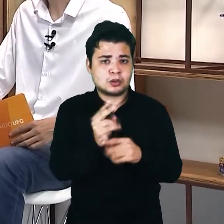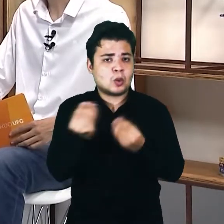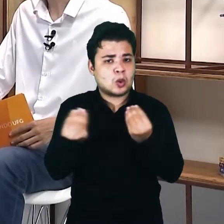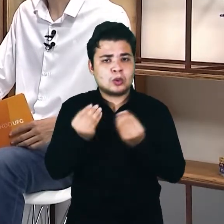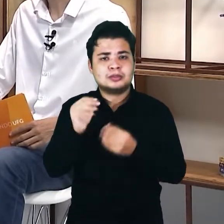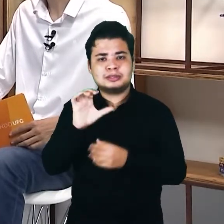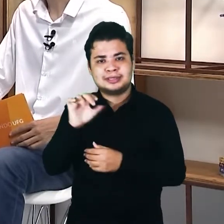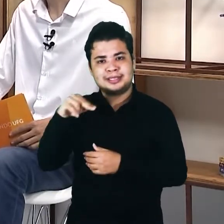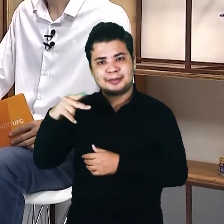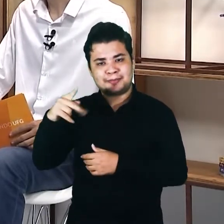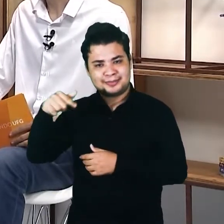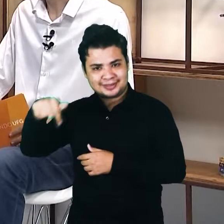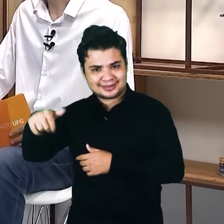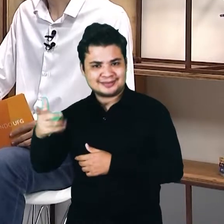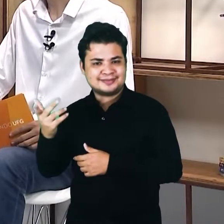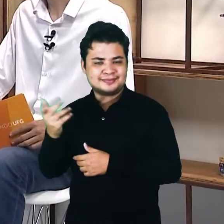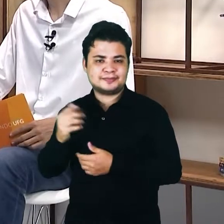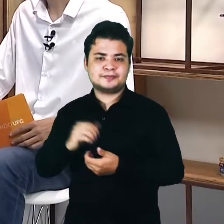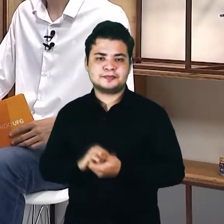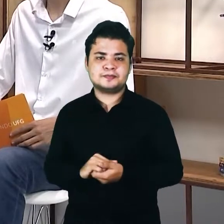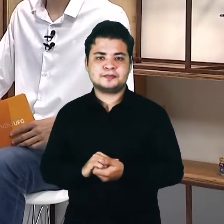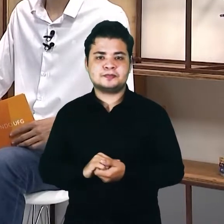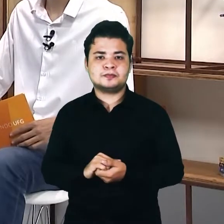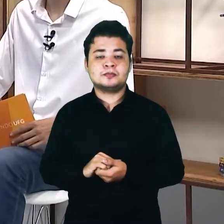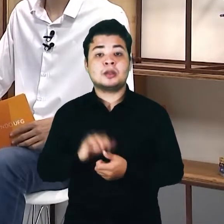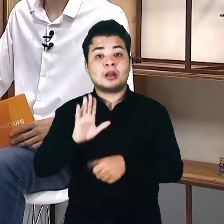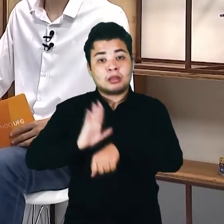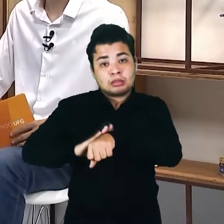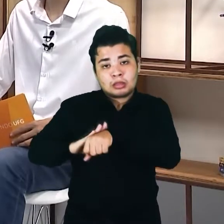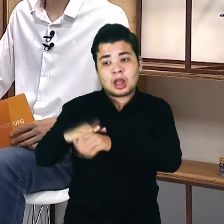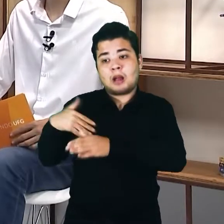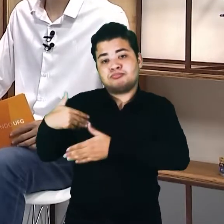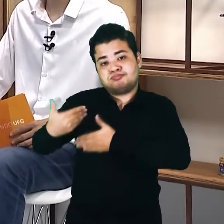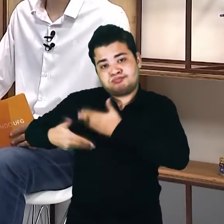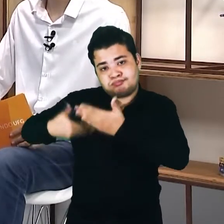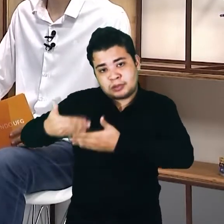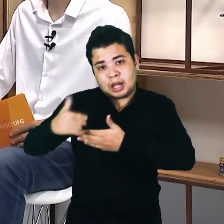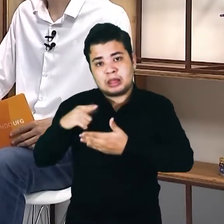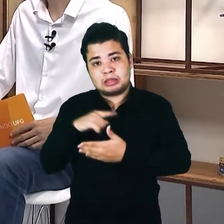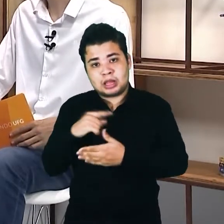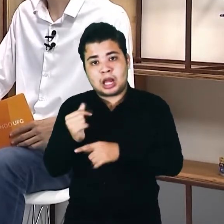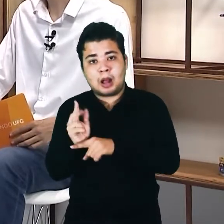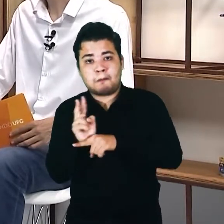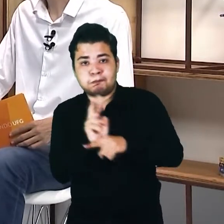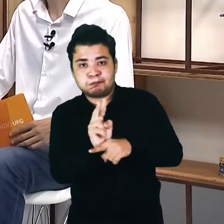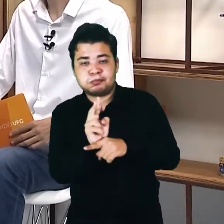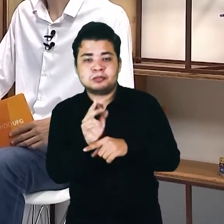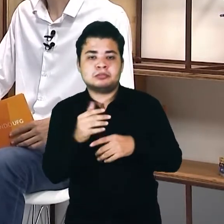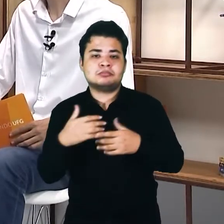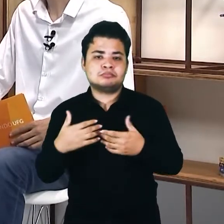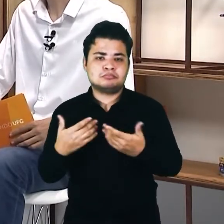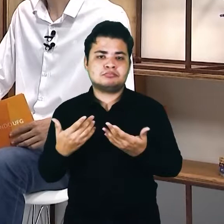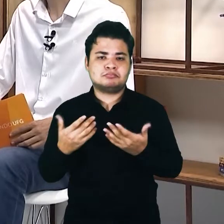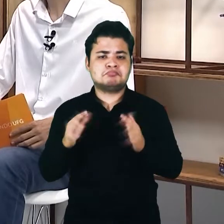da CAPES, né? Ao longo do tempo, a gente teve outros tipos de financiamento, mas